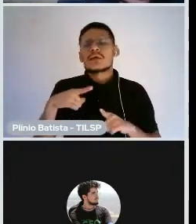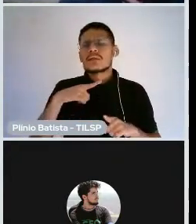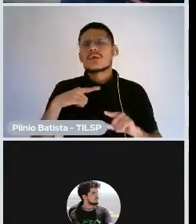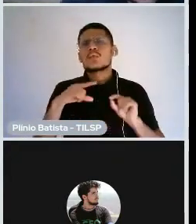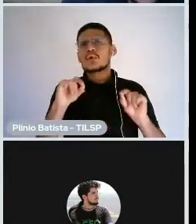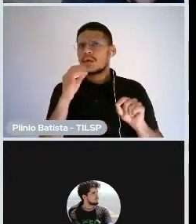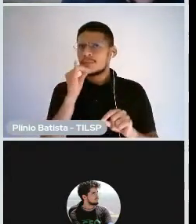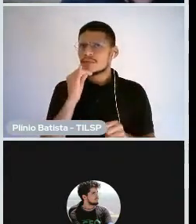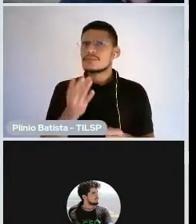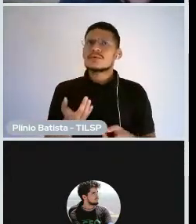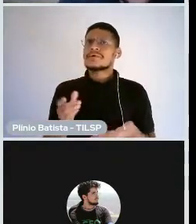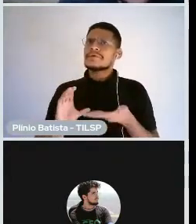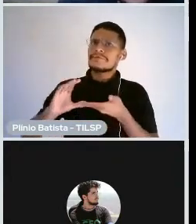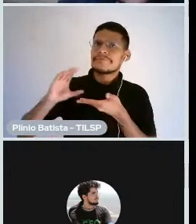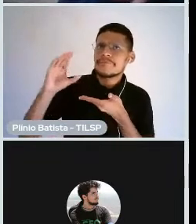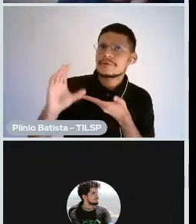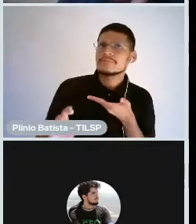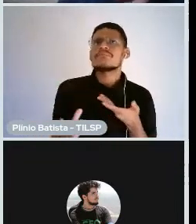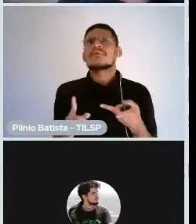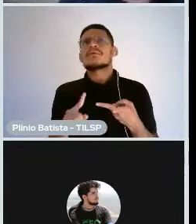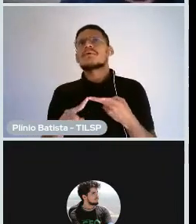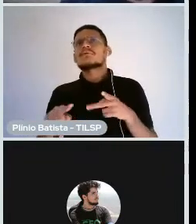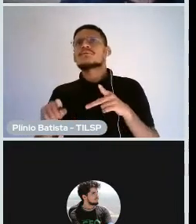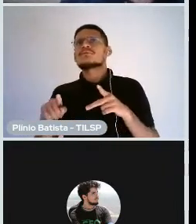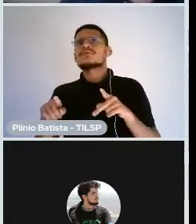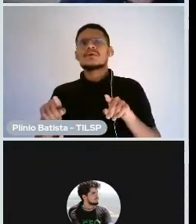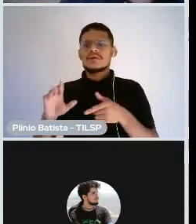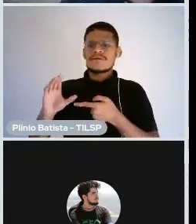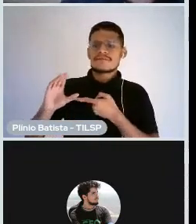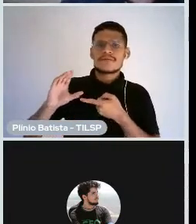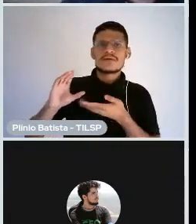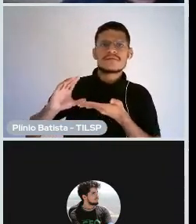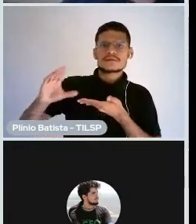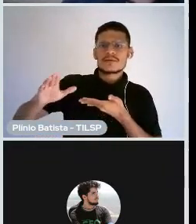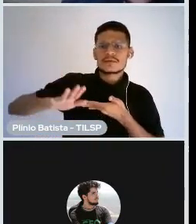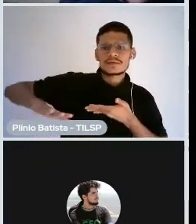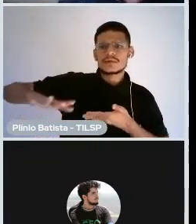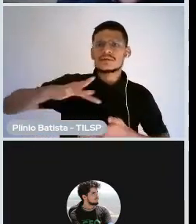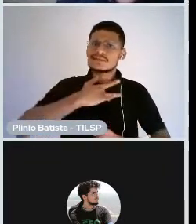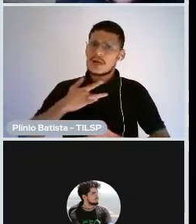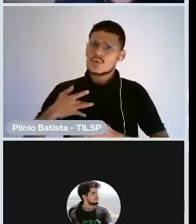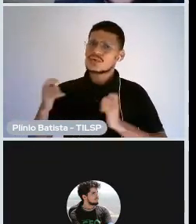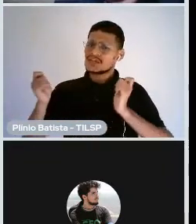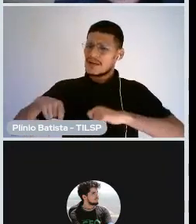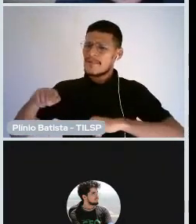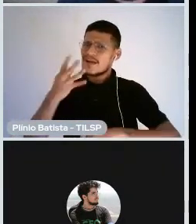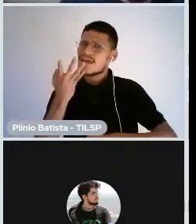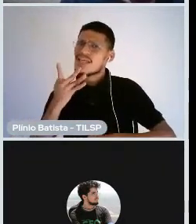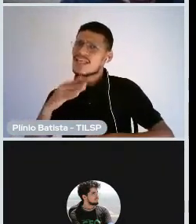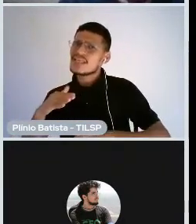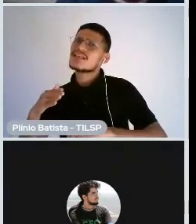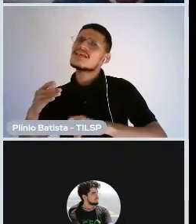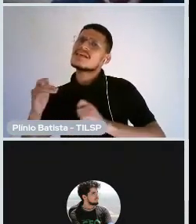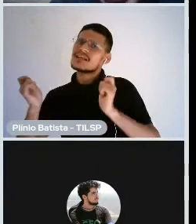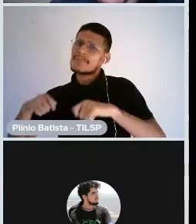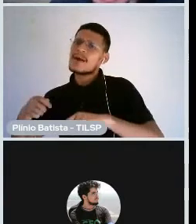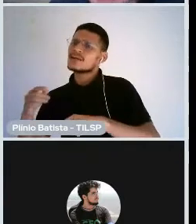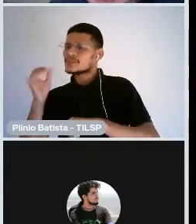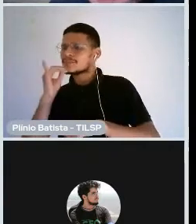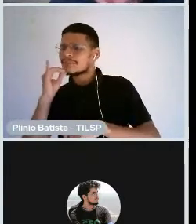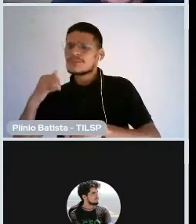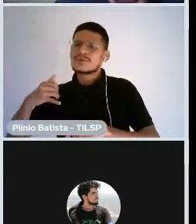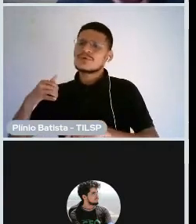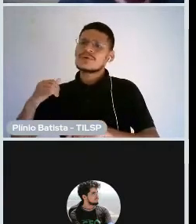de investimento em saúde, etc., para garantir que essas crianças passem de 1 ano de idade. E aí a gente tem a renda